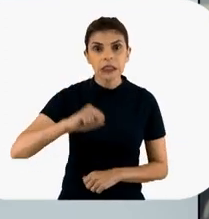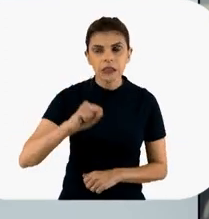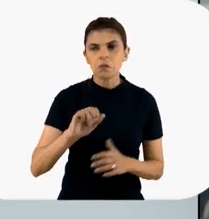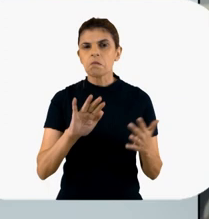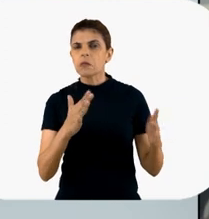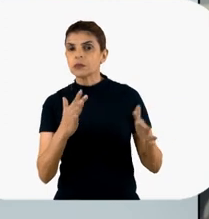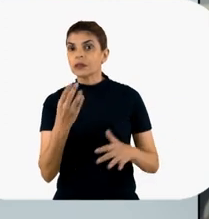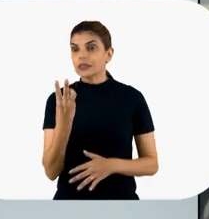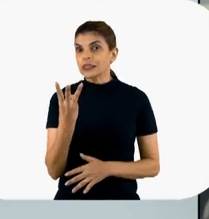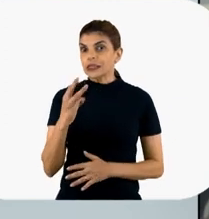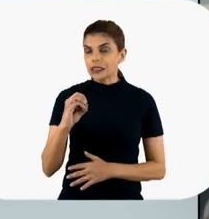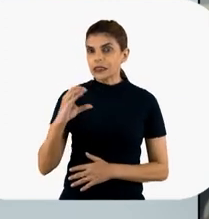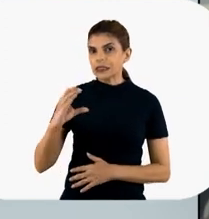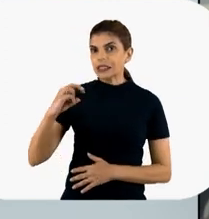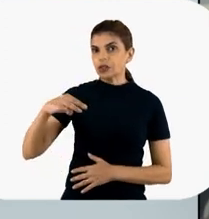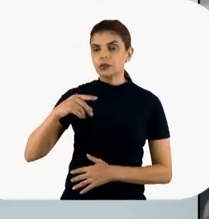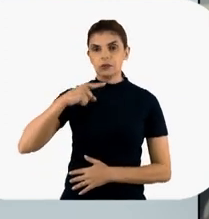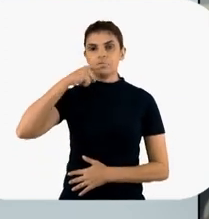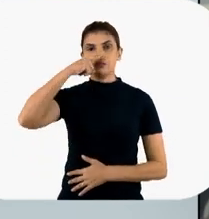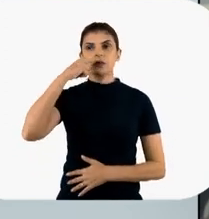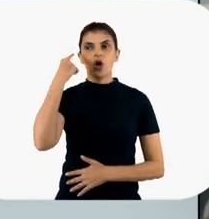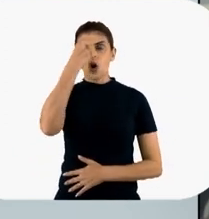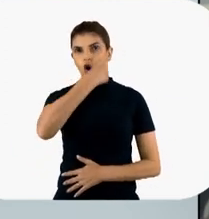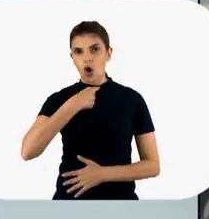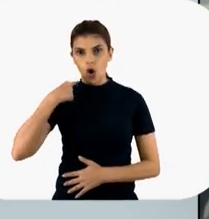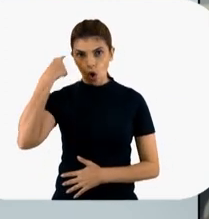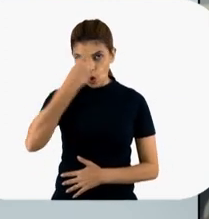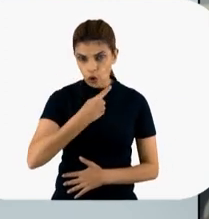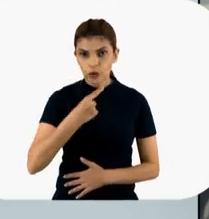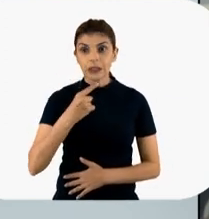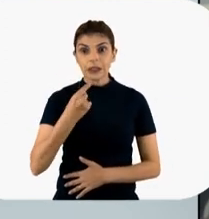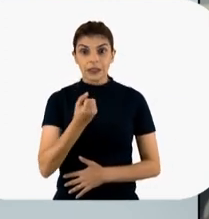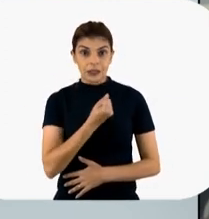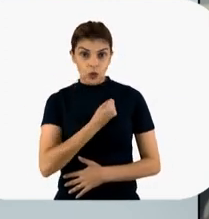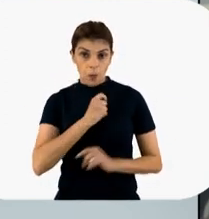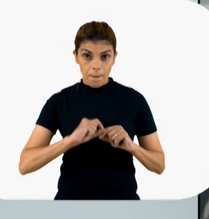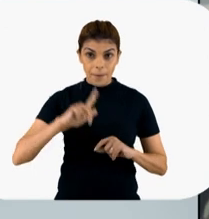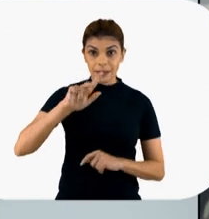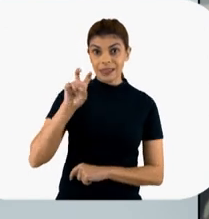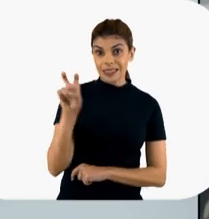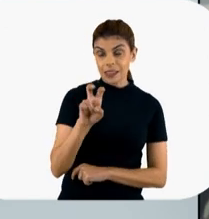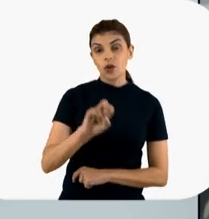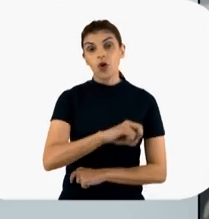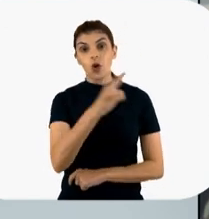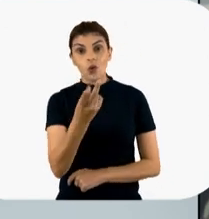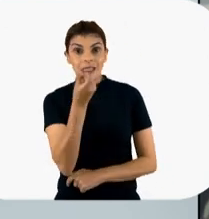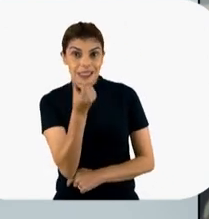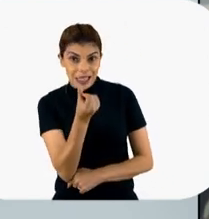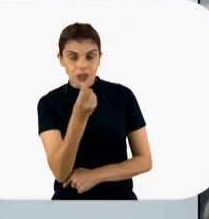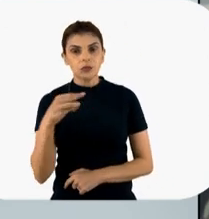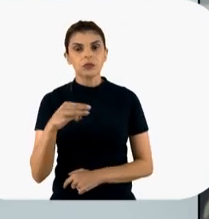aerossol até aproximadamente 30 centímetros do rosto do paciente. Se esse catéter subir para 5 ou 6 litros por